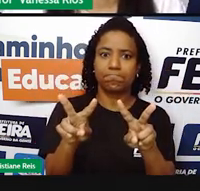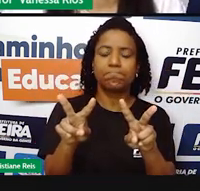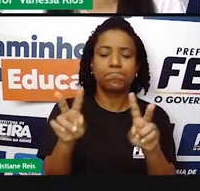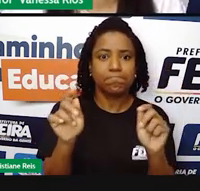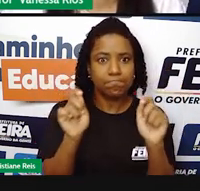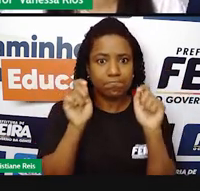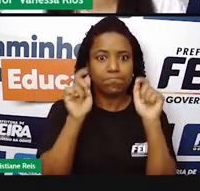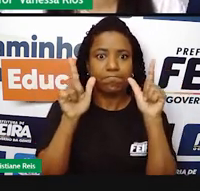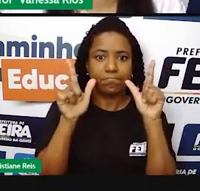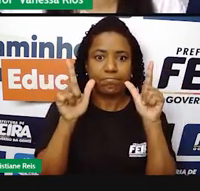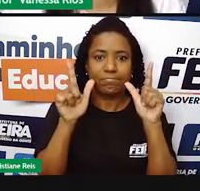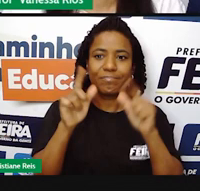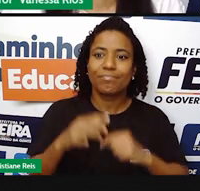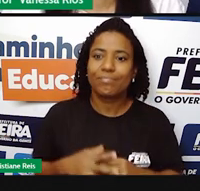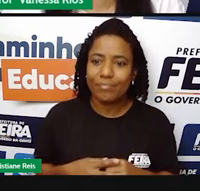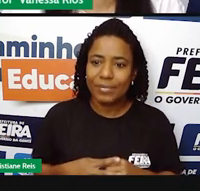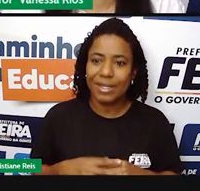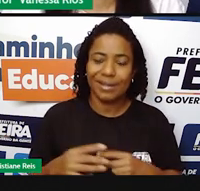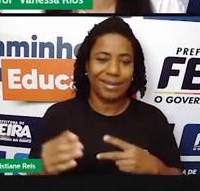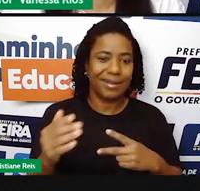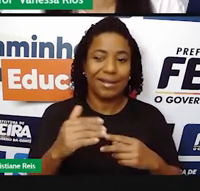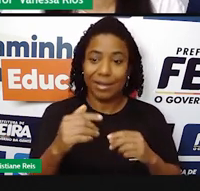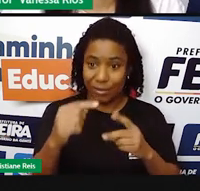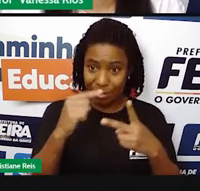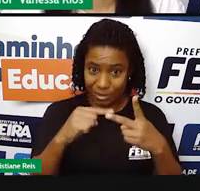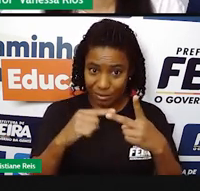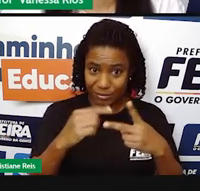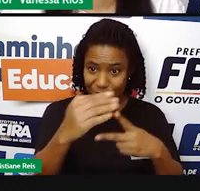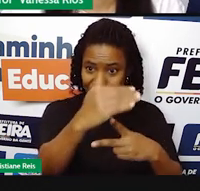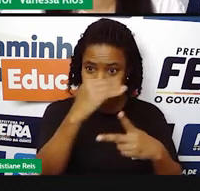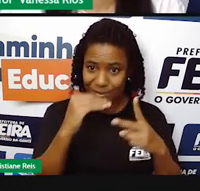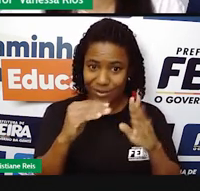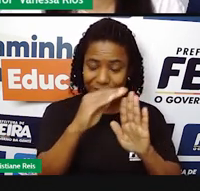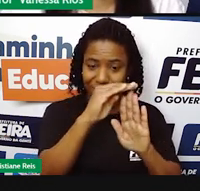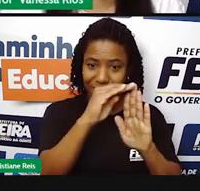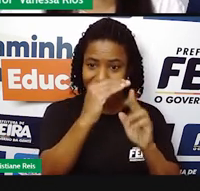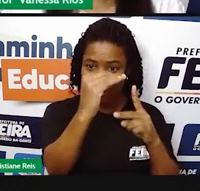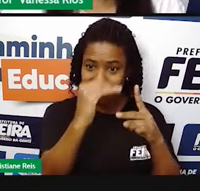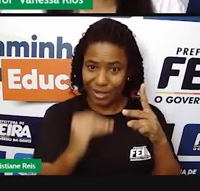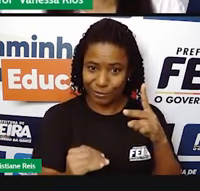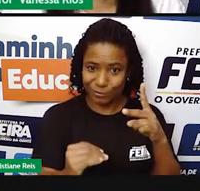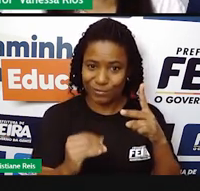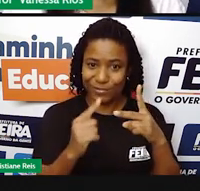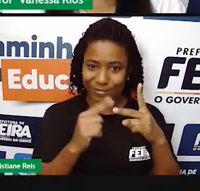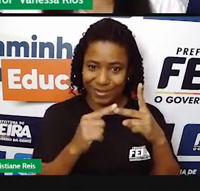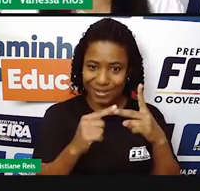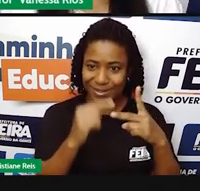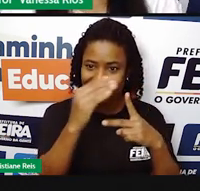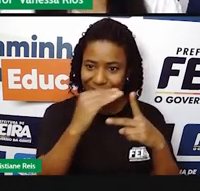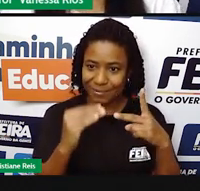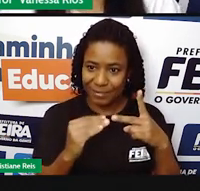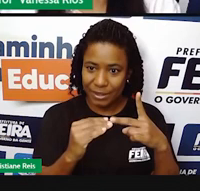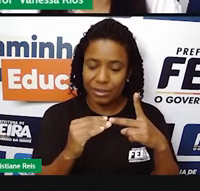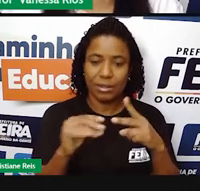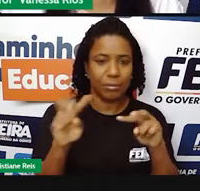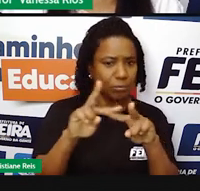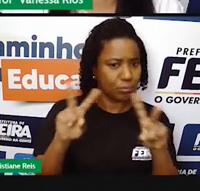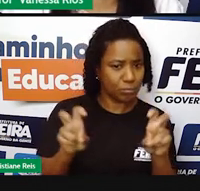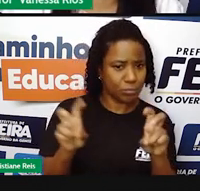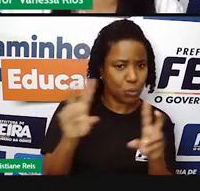leitor. Abaixo do título, a gente vê aqui, ó, um título auxiliar, que também traz